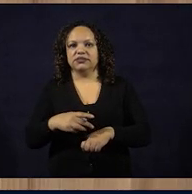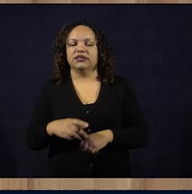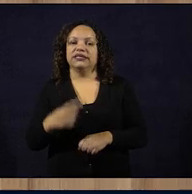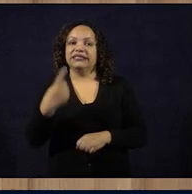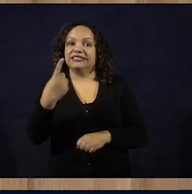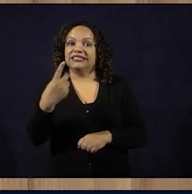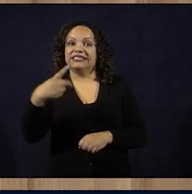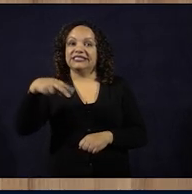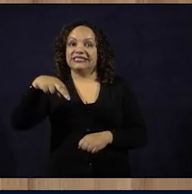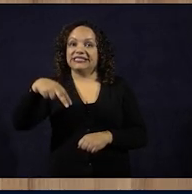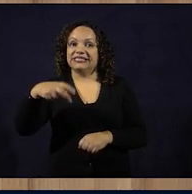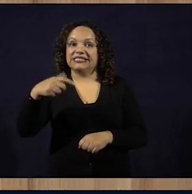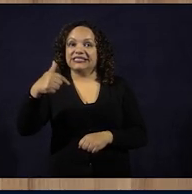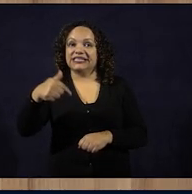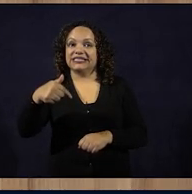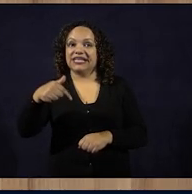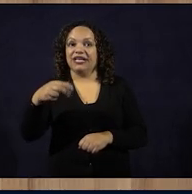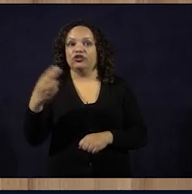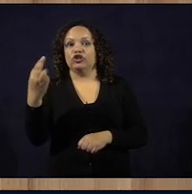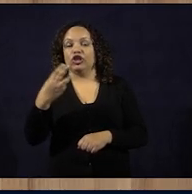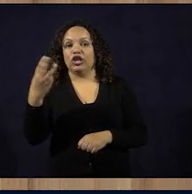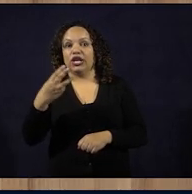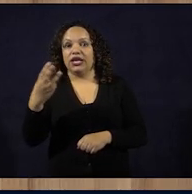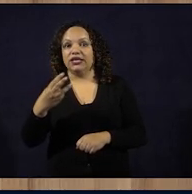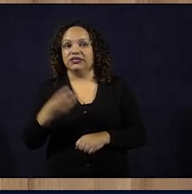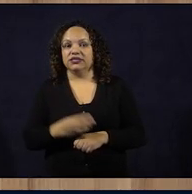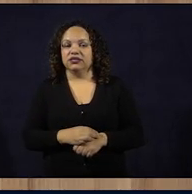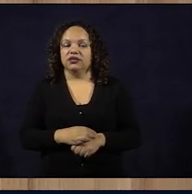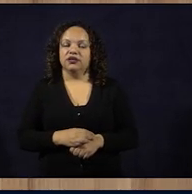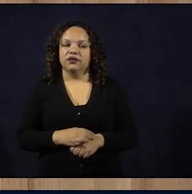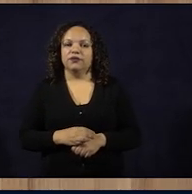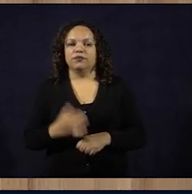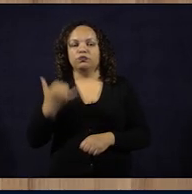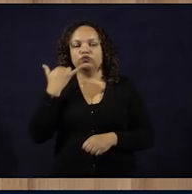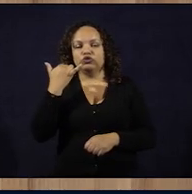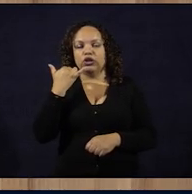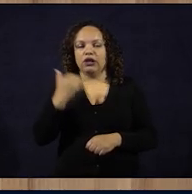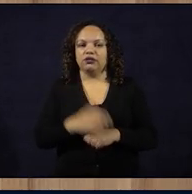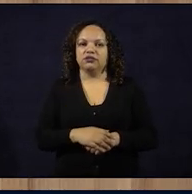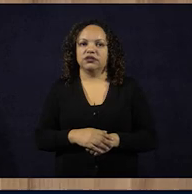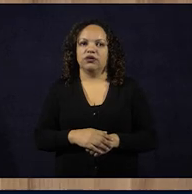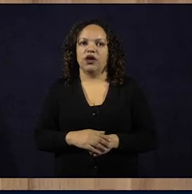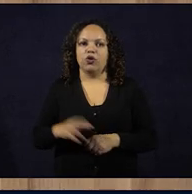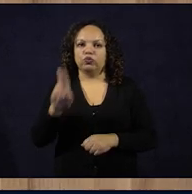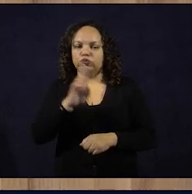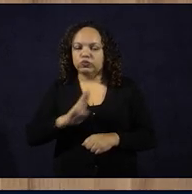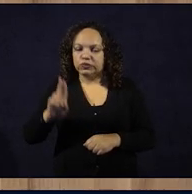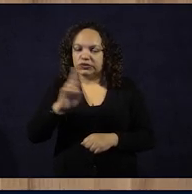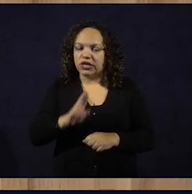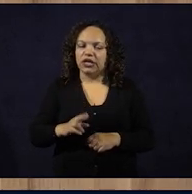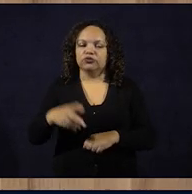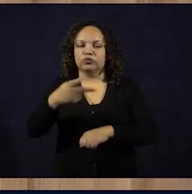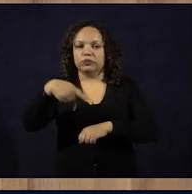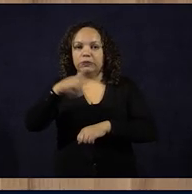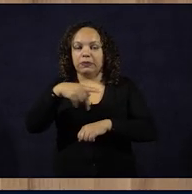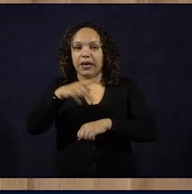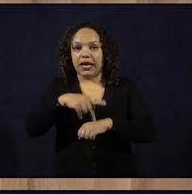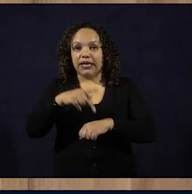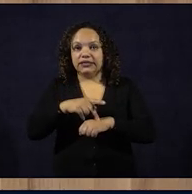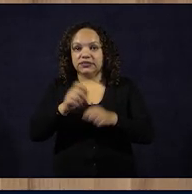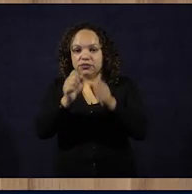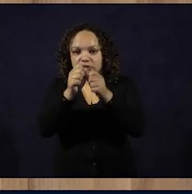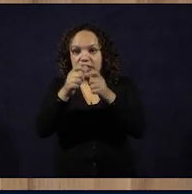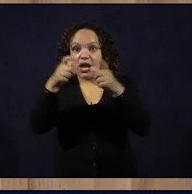então três operadoras é o número tradicionalmente utilizado nos grandes países então acredito que